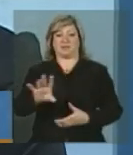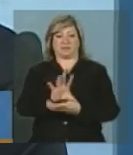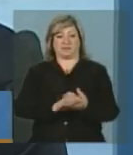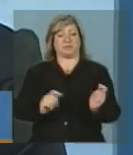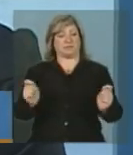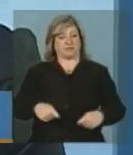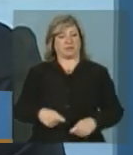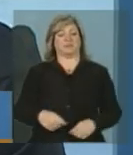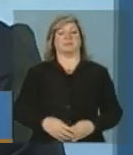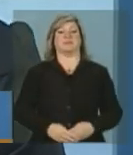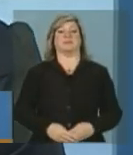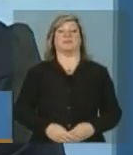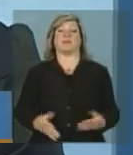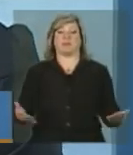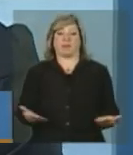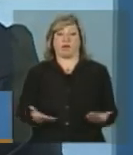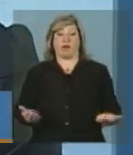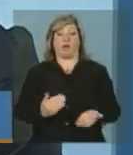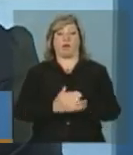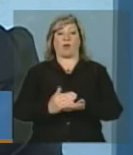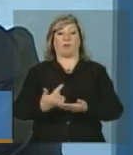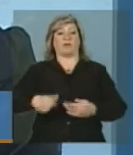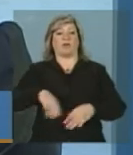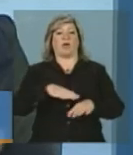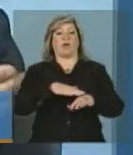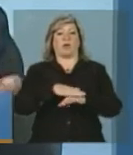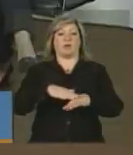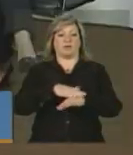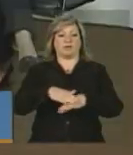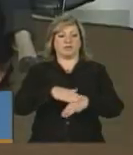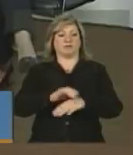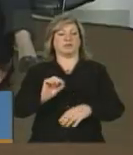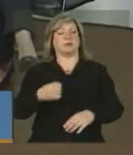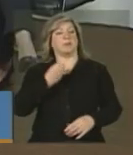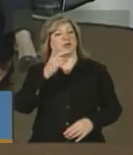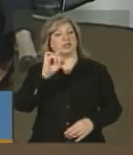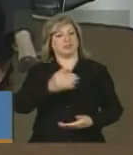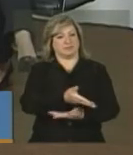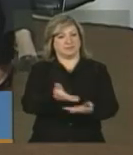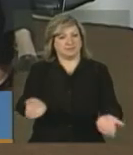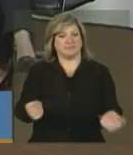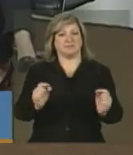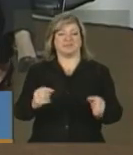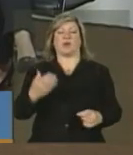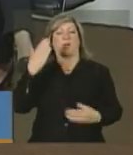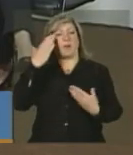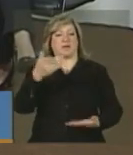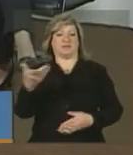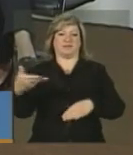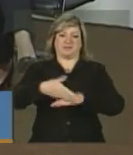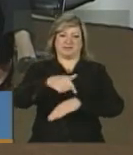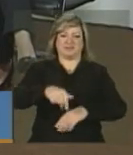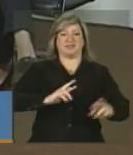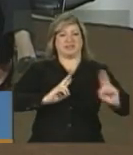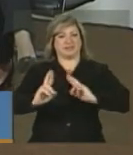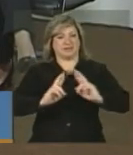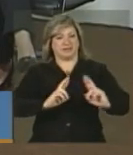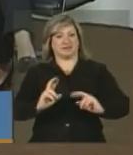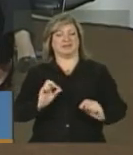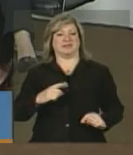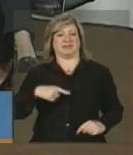tela. Bom, vamos então começar a nossa conversa. Primeiro, bom dia, meninas. Obrigada pela participação de vocês com a gente aqui na